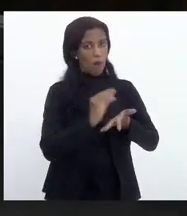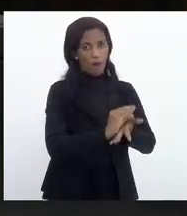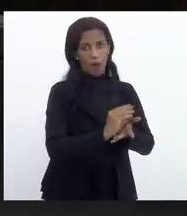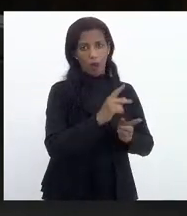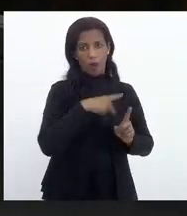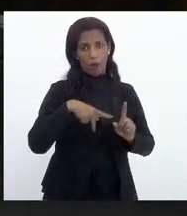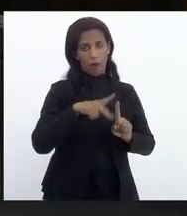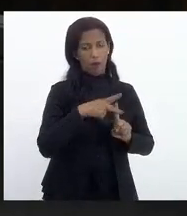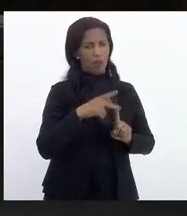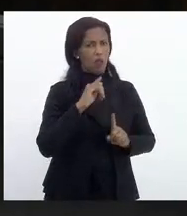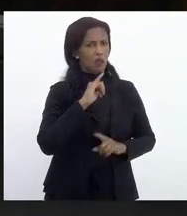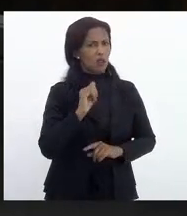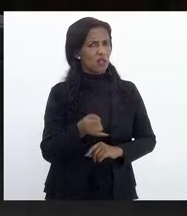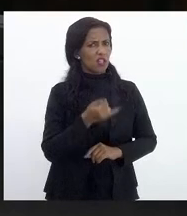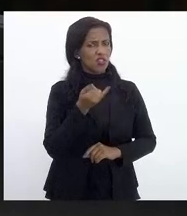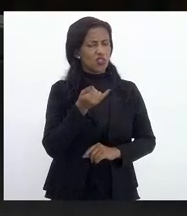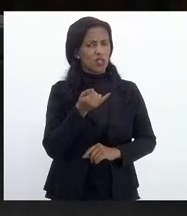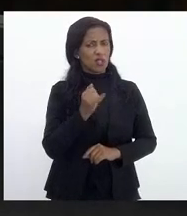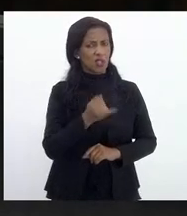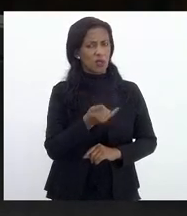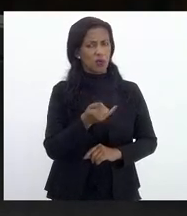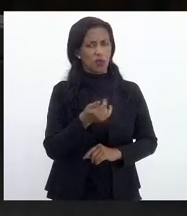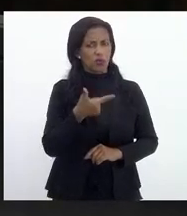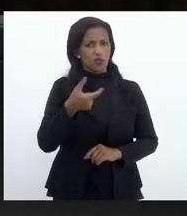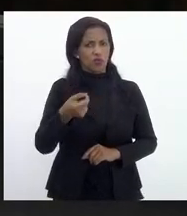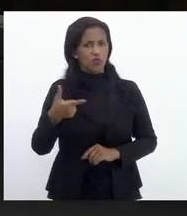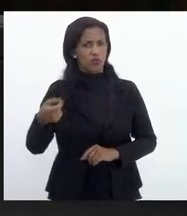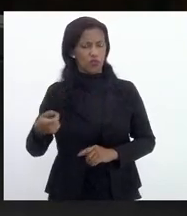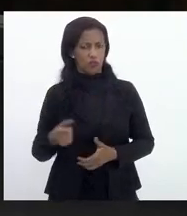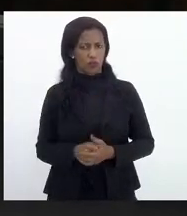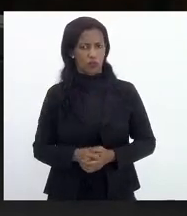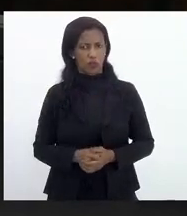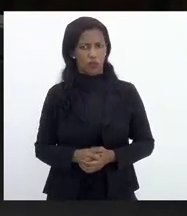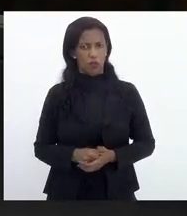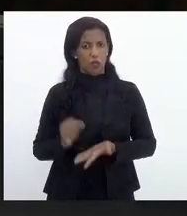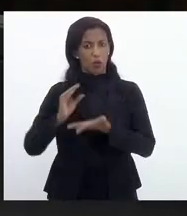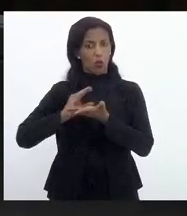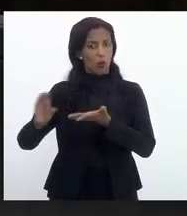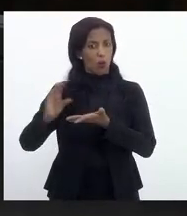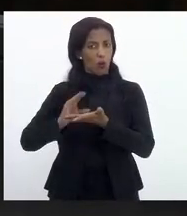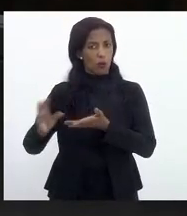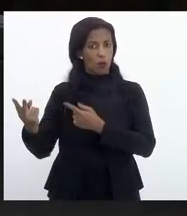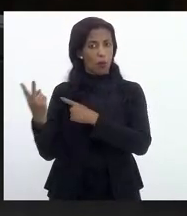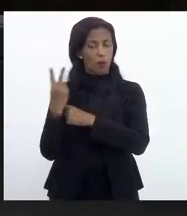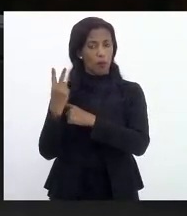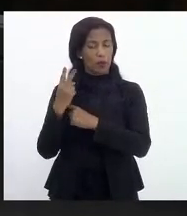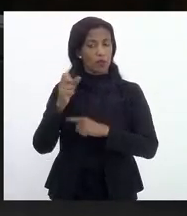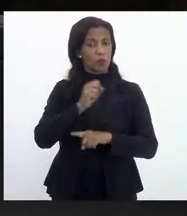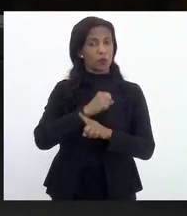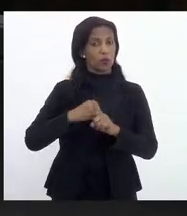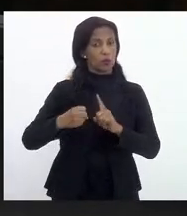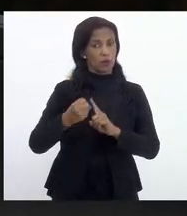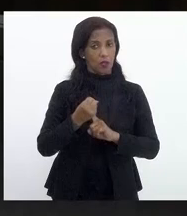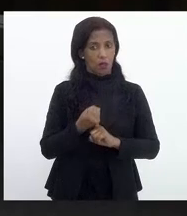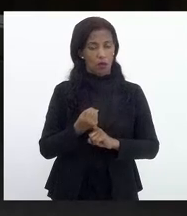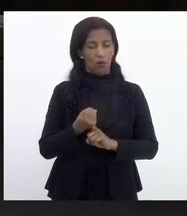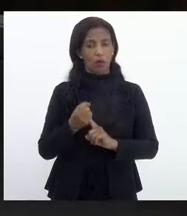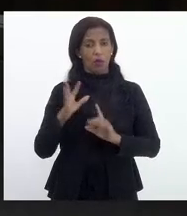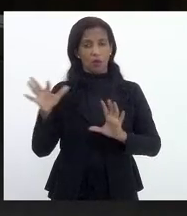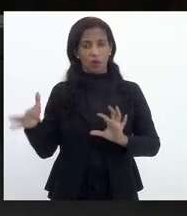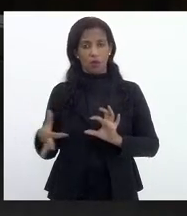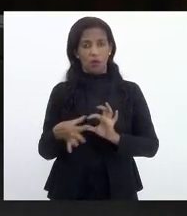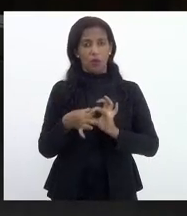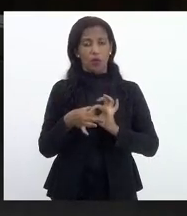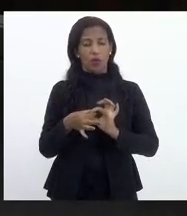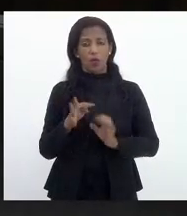previdência Desde janeiro de 2020 e ele contribui para proteção social que está